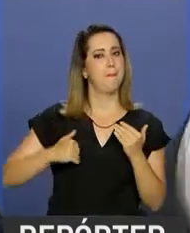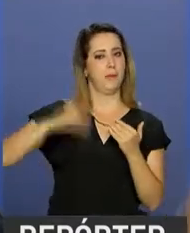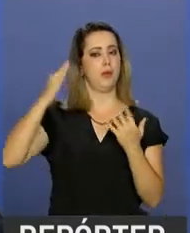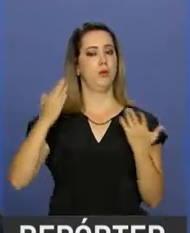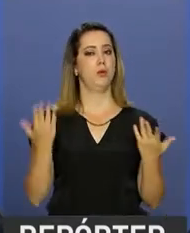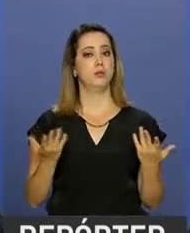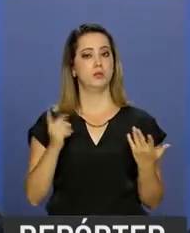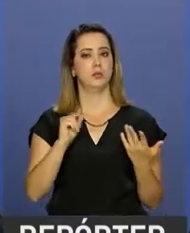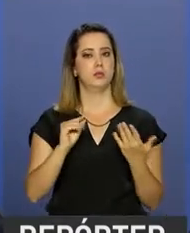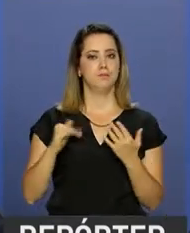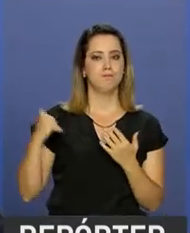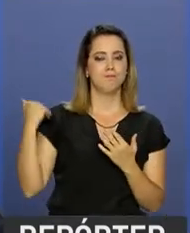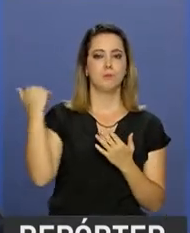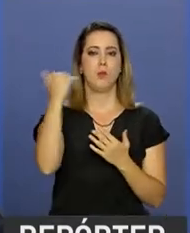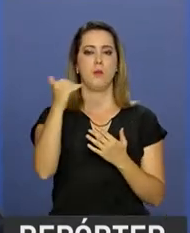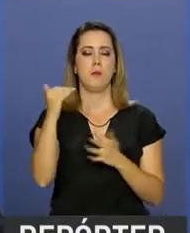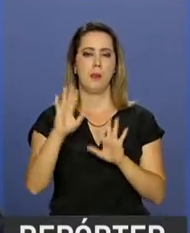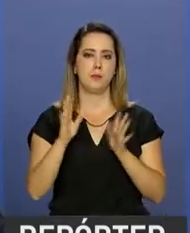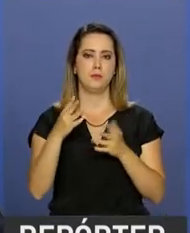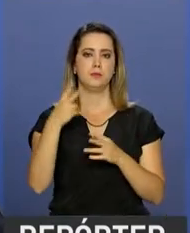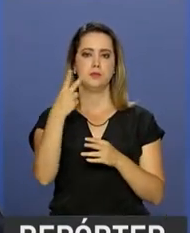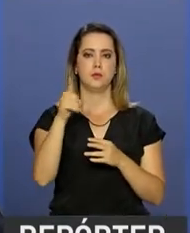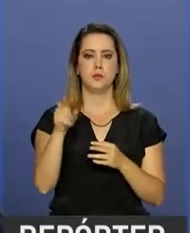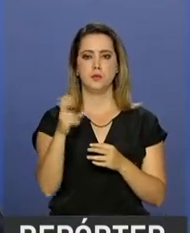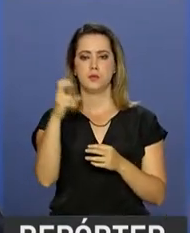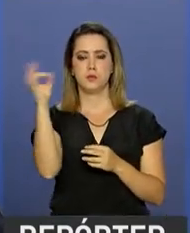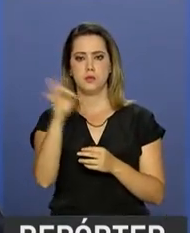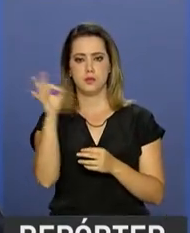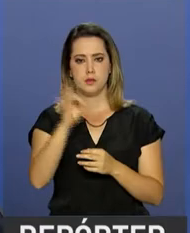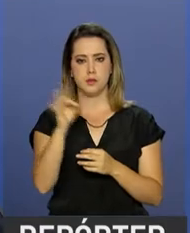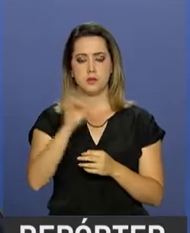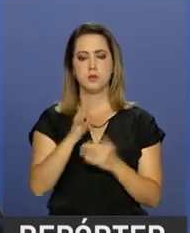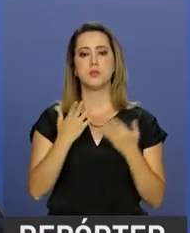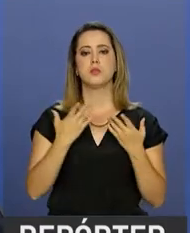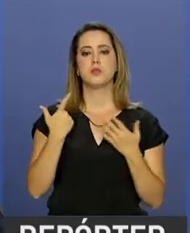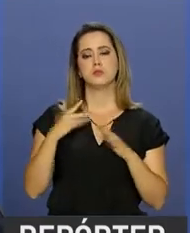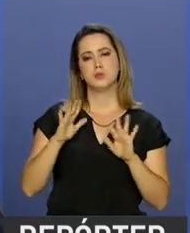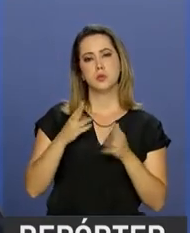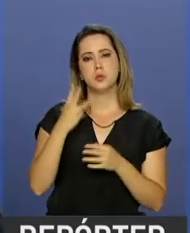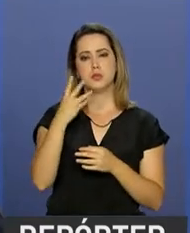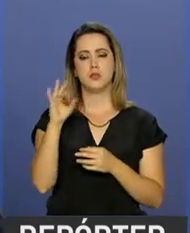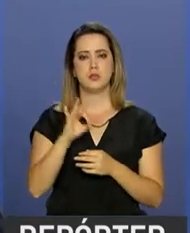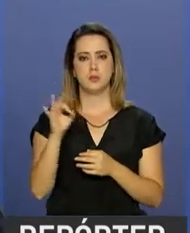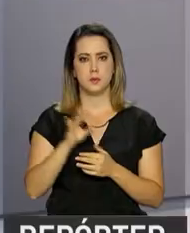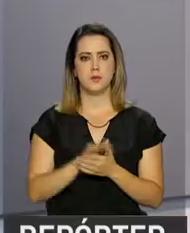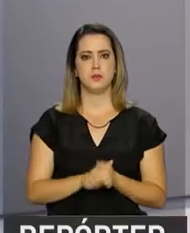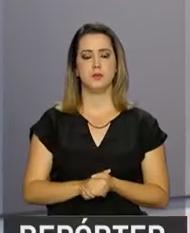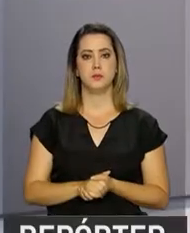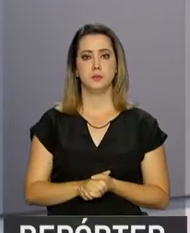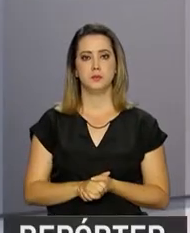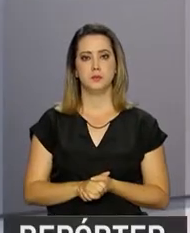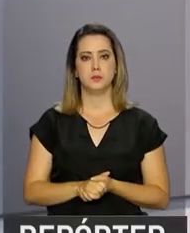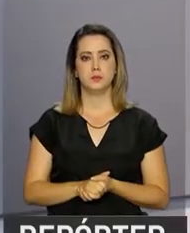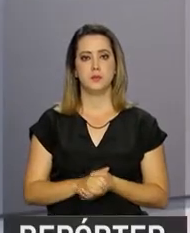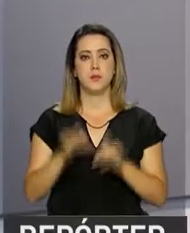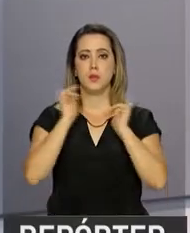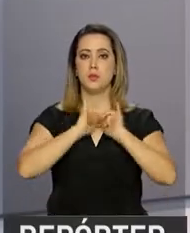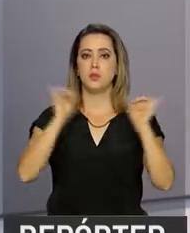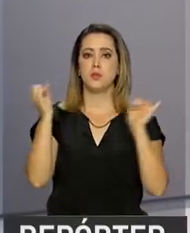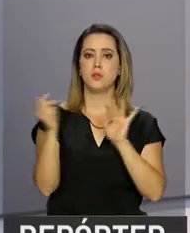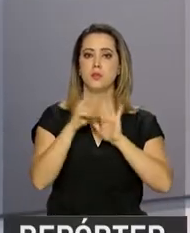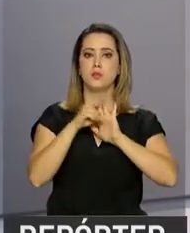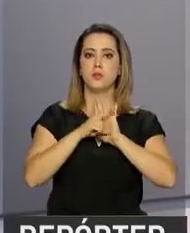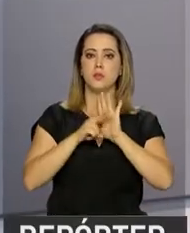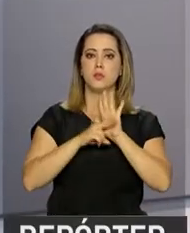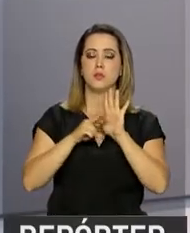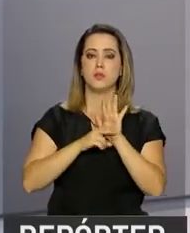já acima de 2,5%, possivelmente ao redor de 3%. Publicadas